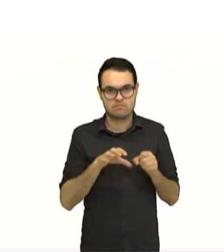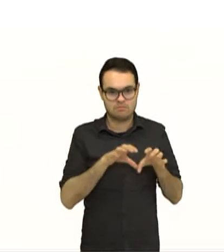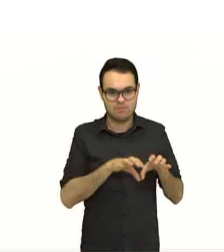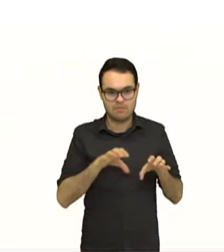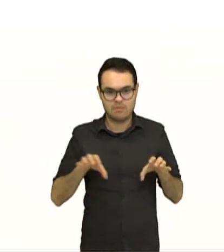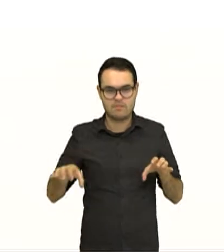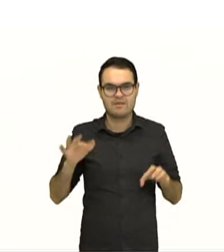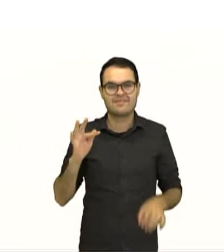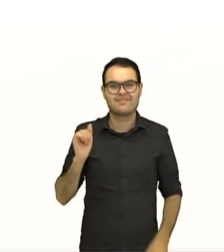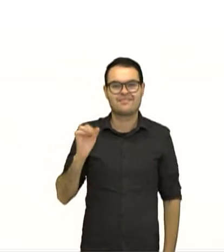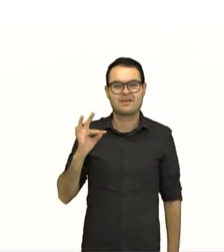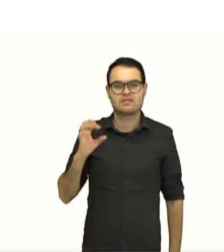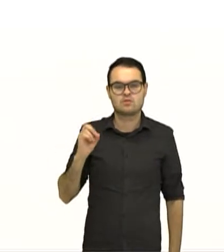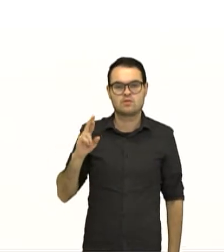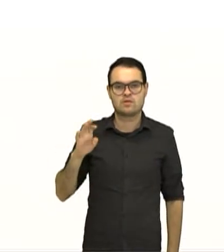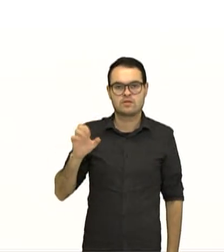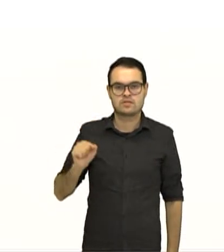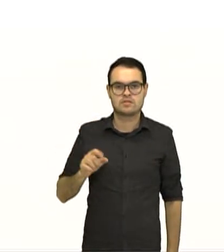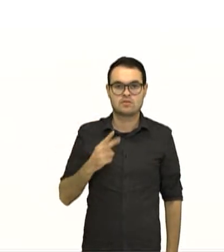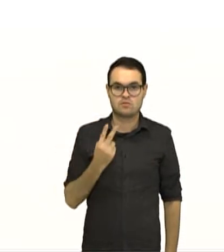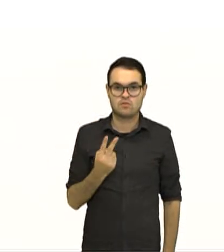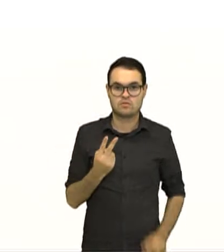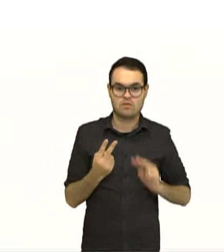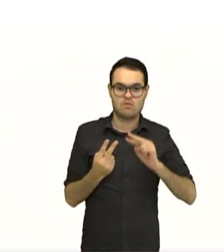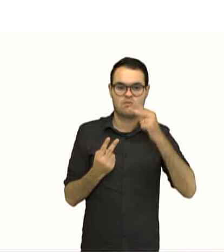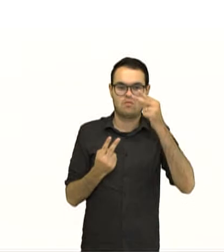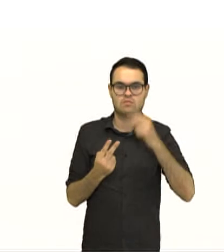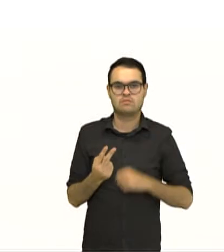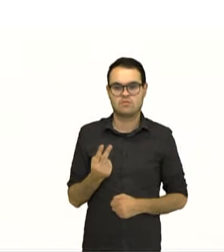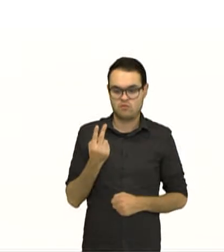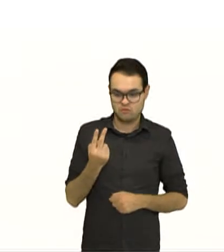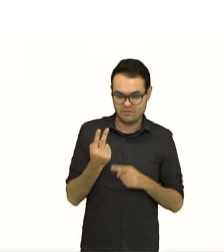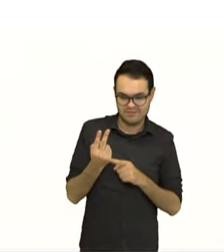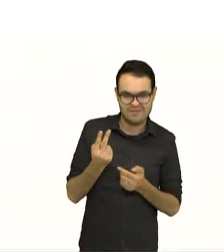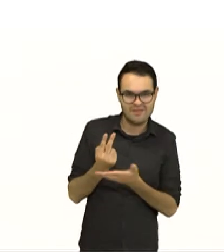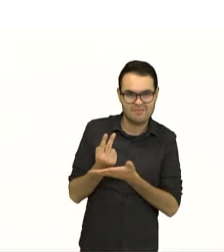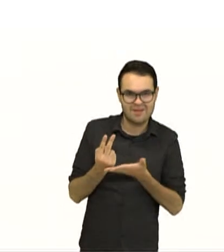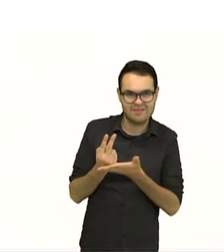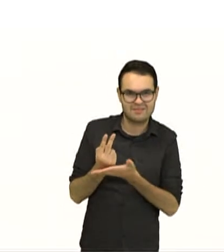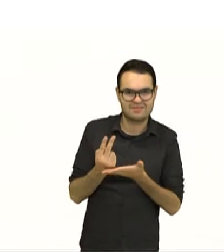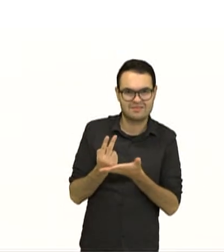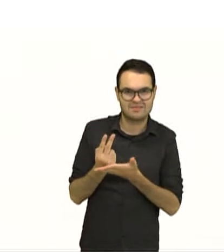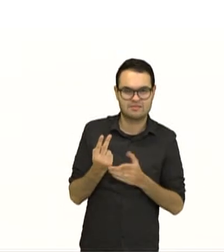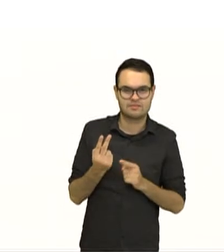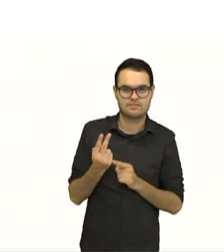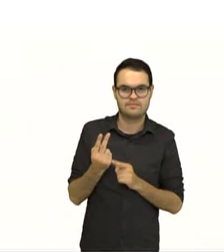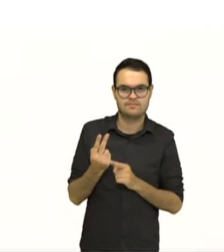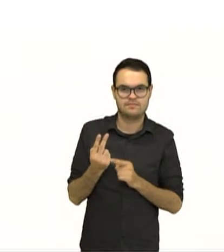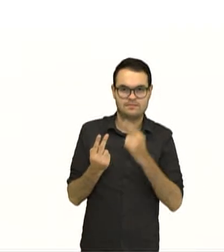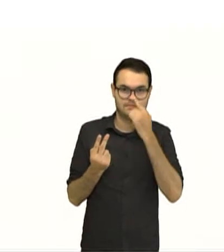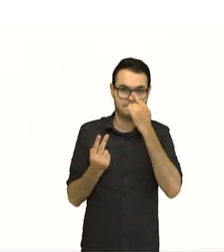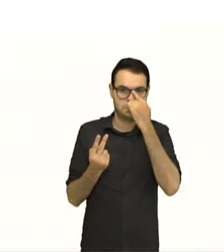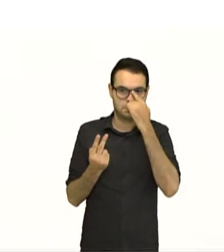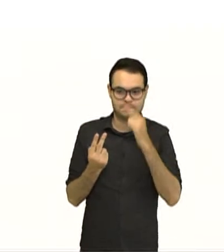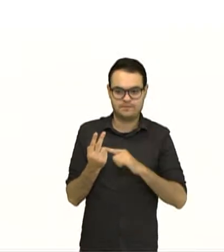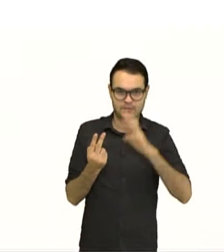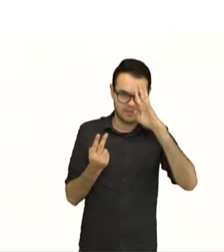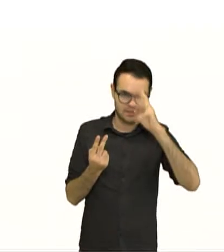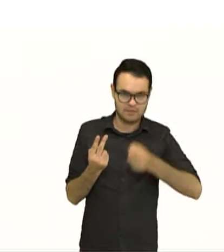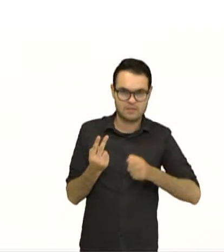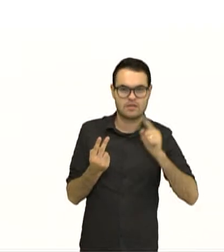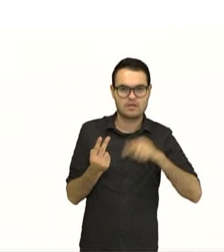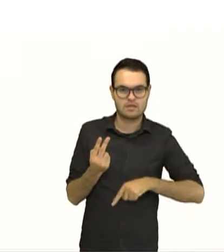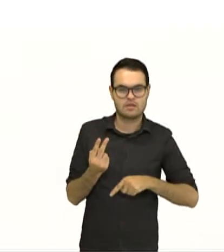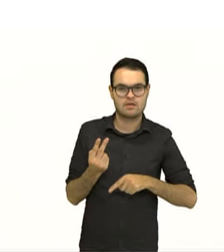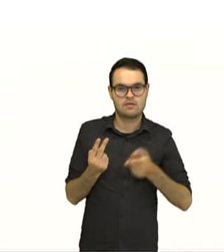ao cubo. O 2 está no lugar da base. Então, ele determina os fatores que